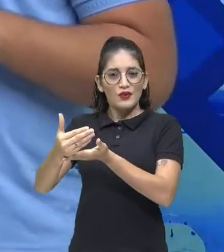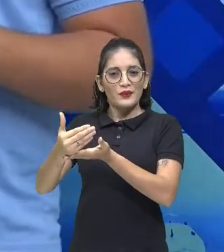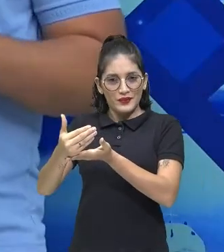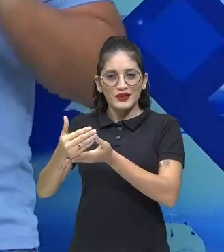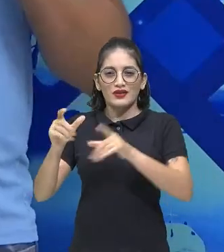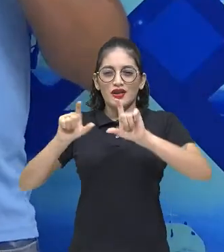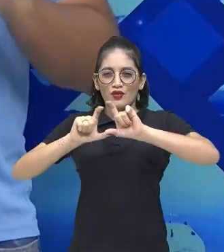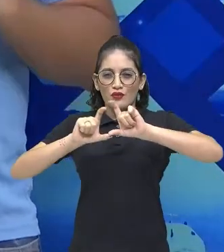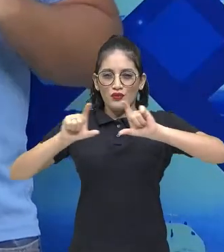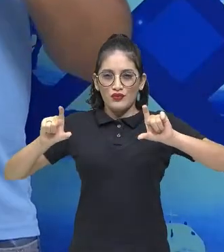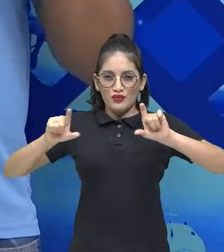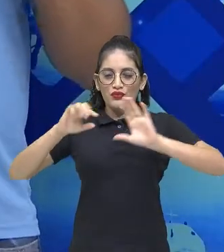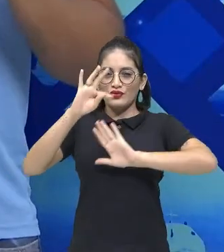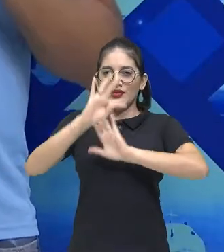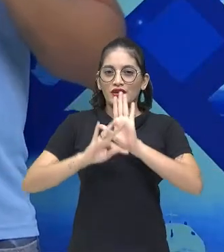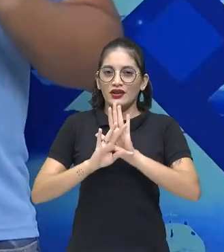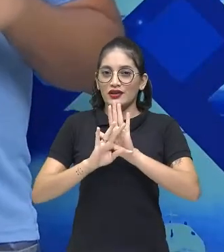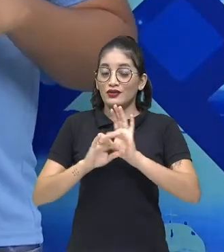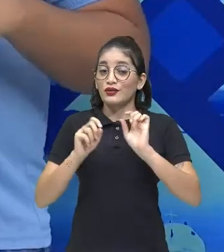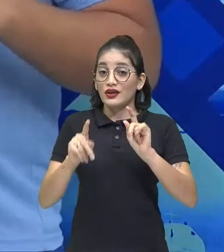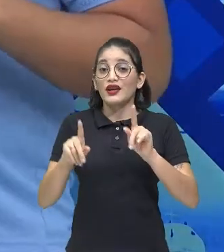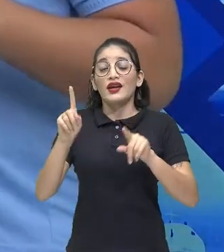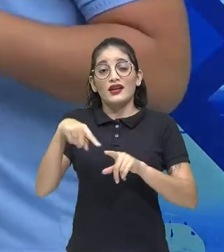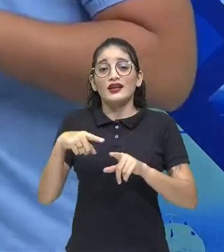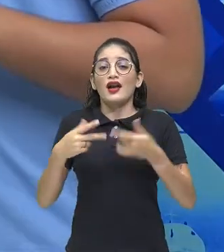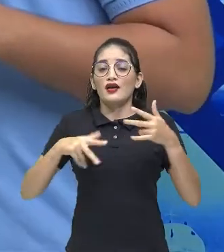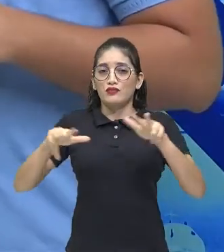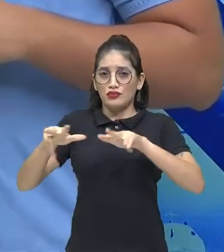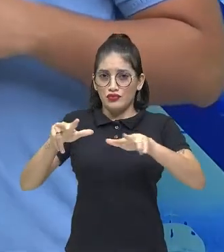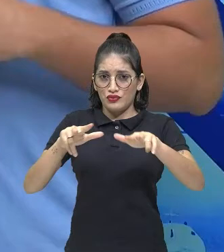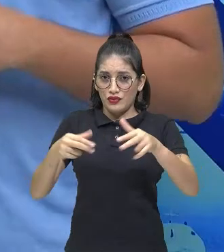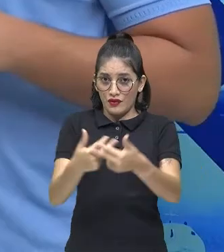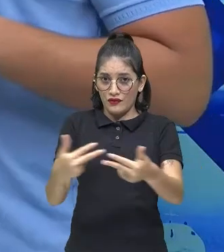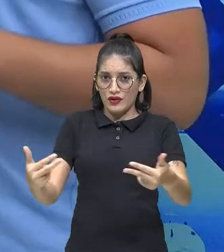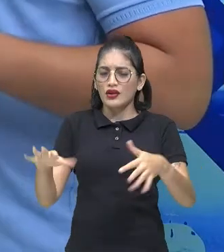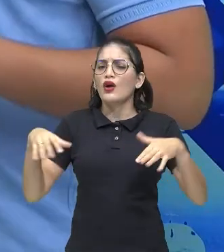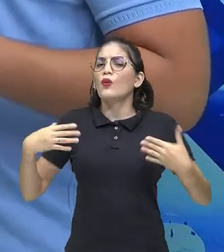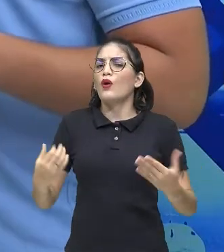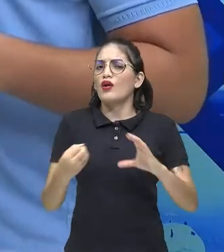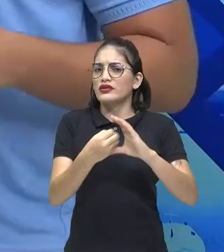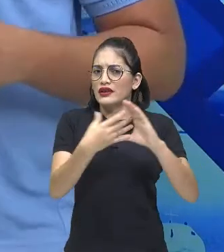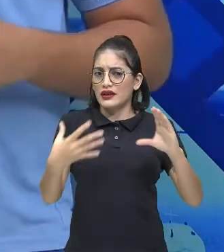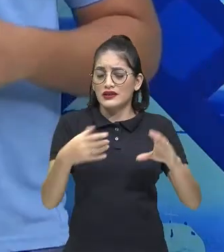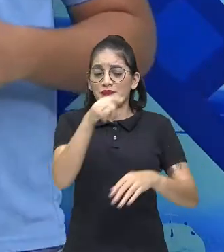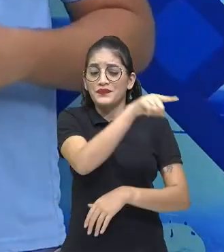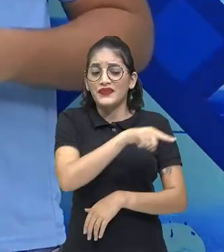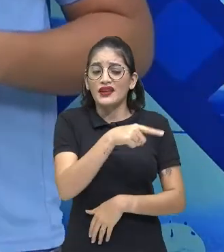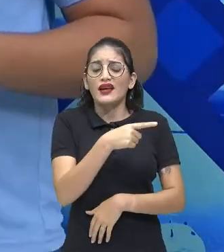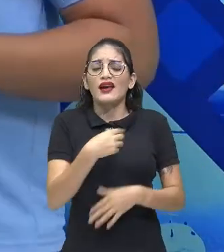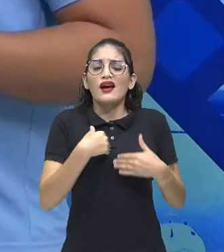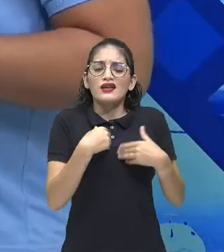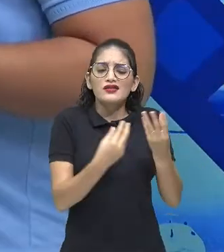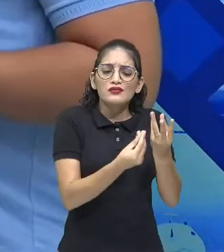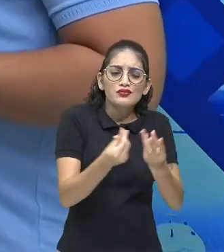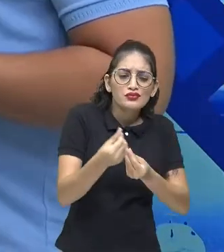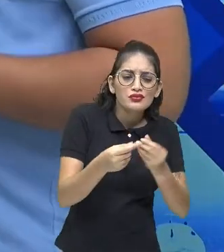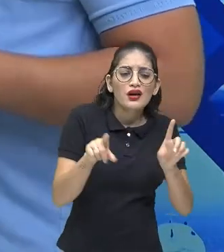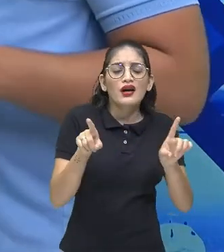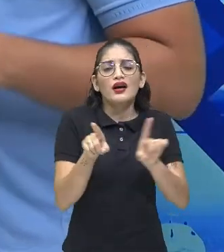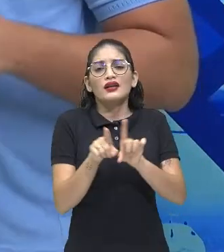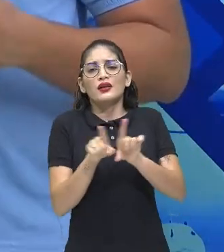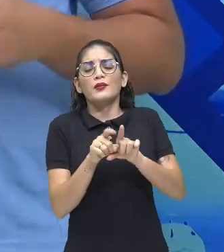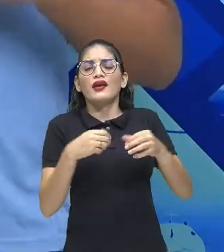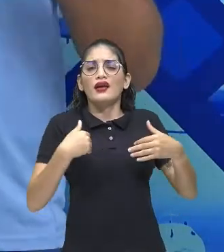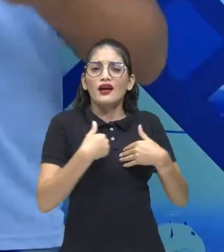do nosso texto, ok? Os anfíbios. Então, que características são atribuídas? Que eles são animais sensíveis, que eles são